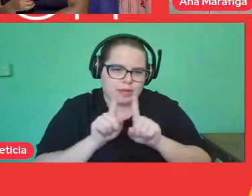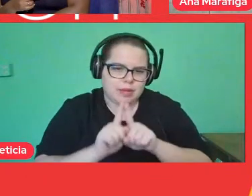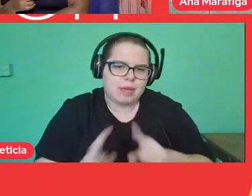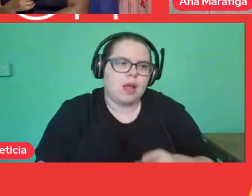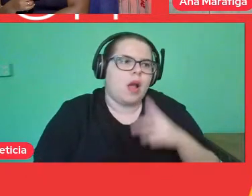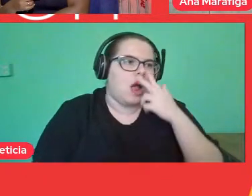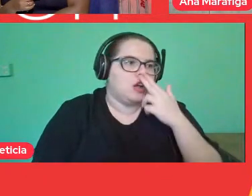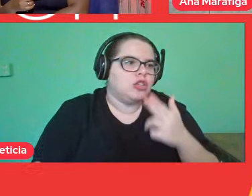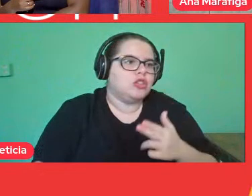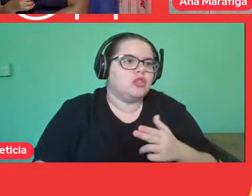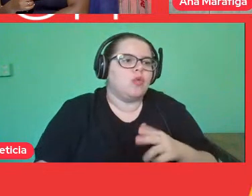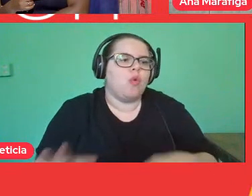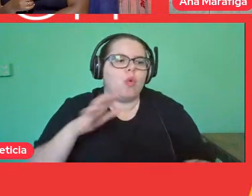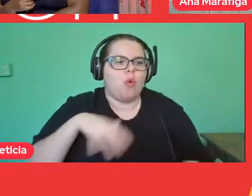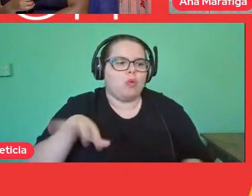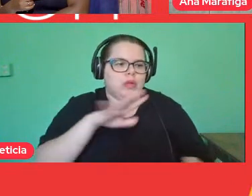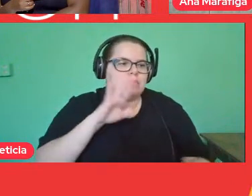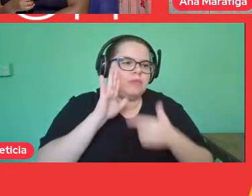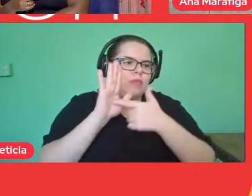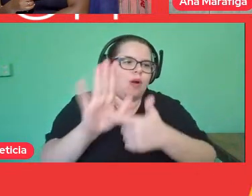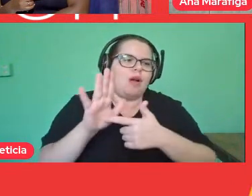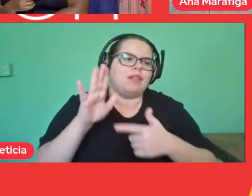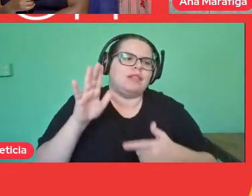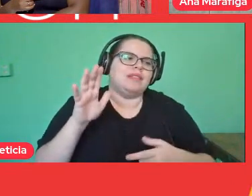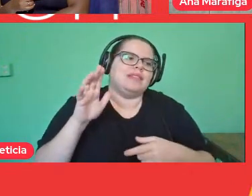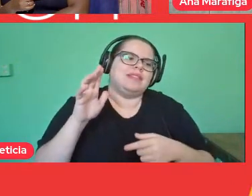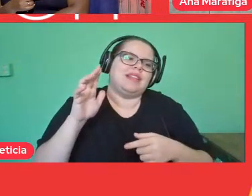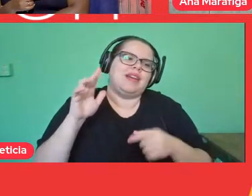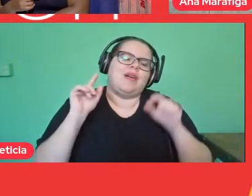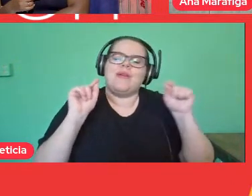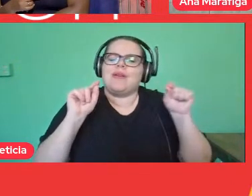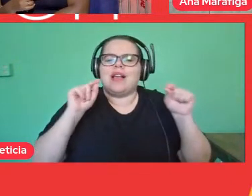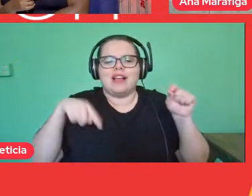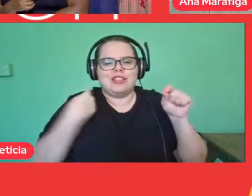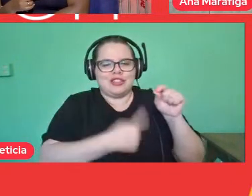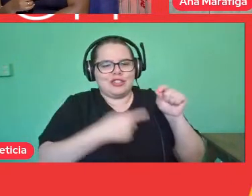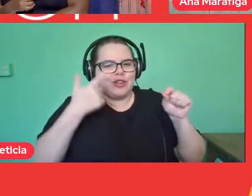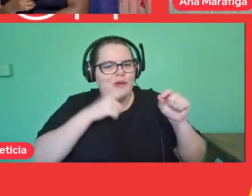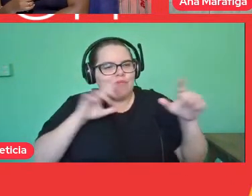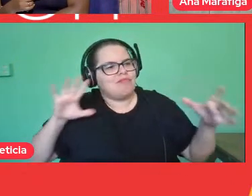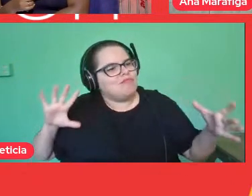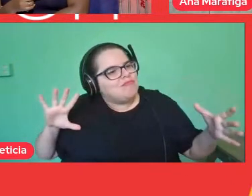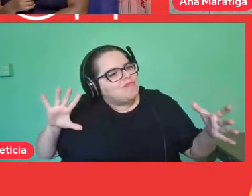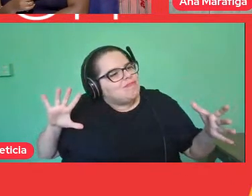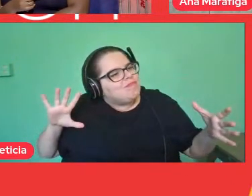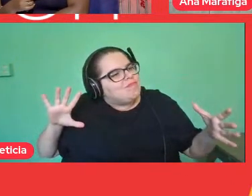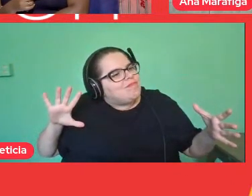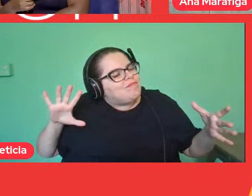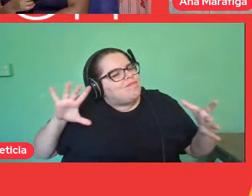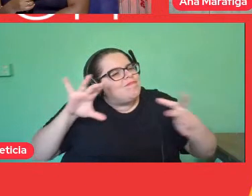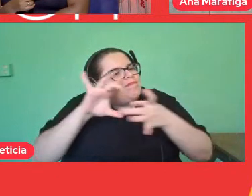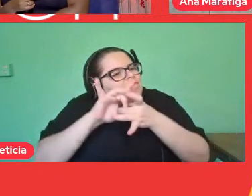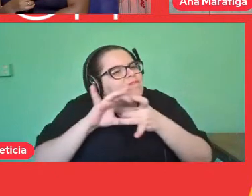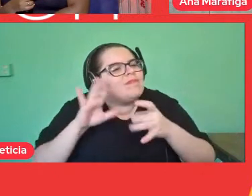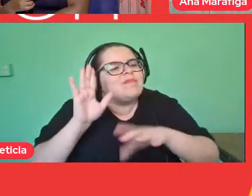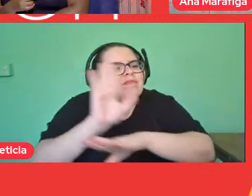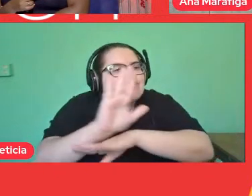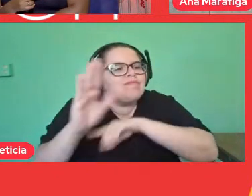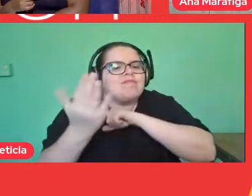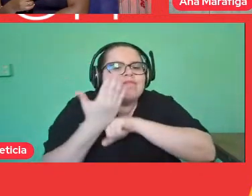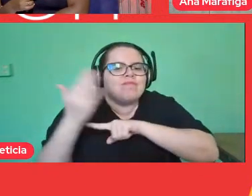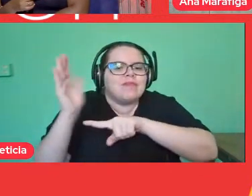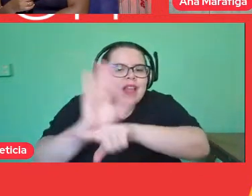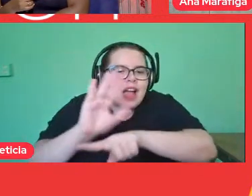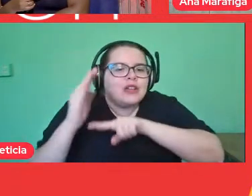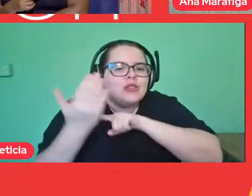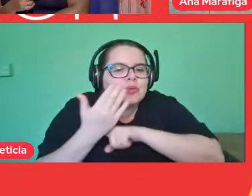acho que o contexto traz necessidades diferentes para que a gente possa, junto, conectadas, nos ajudar